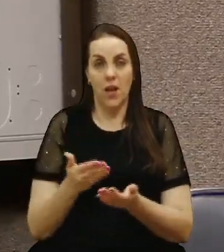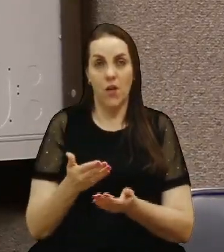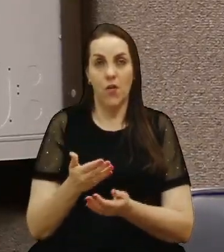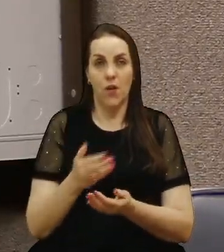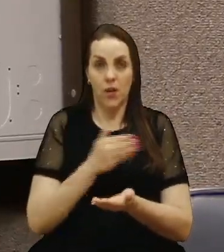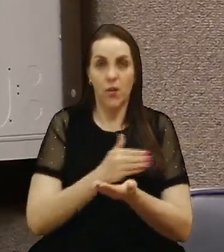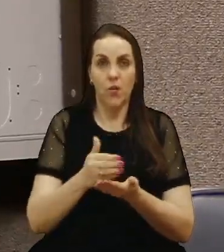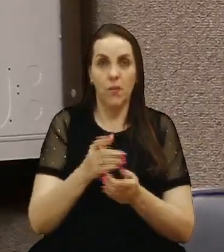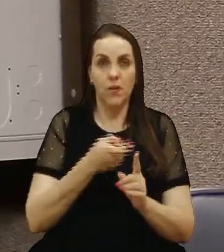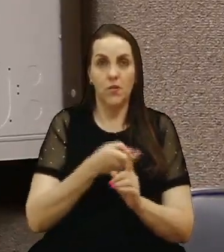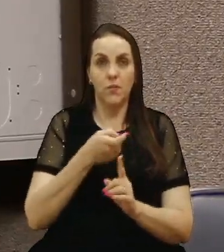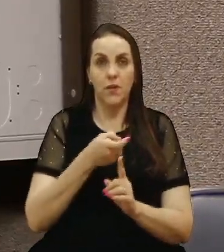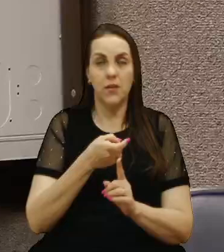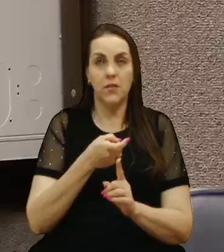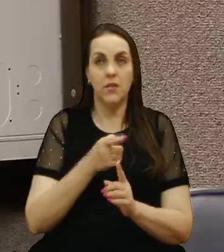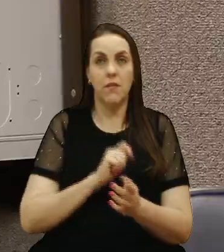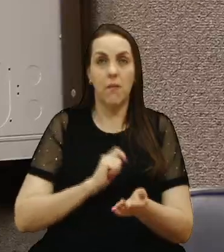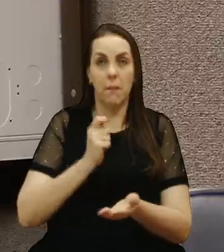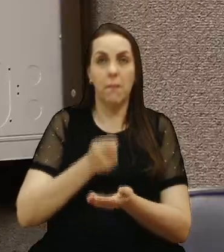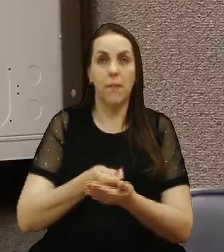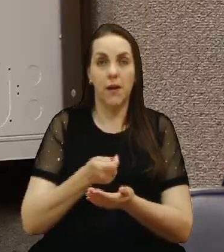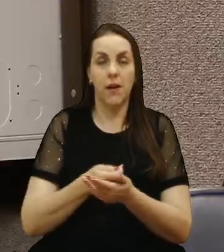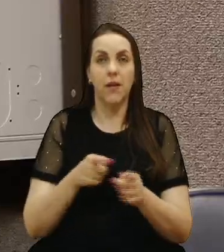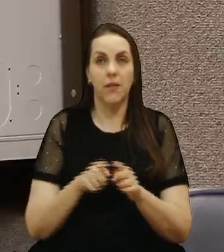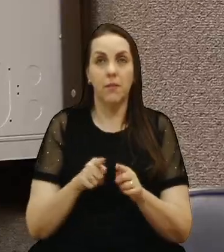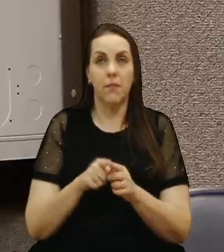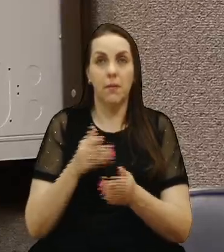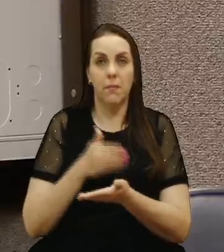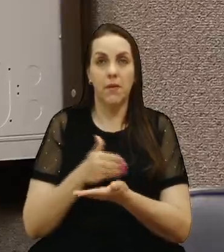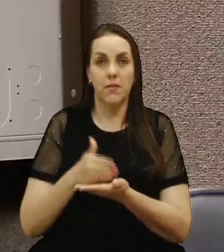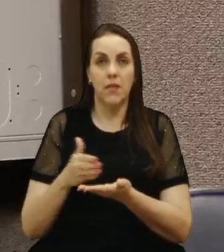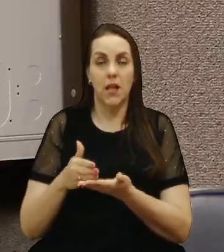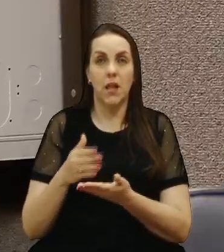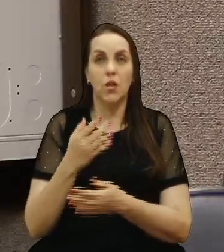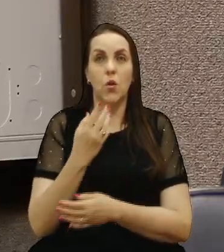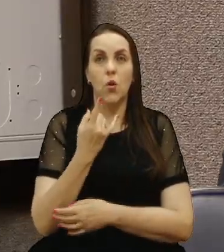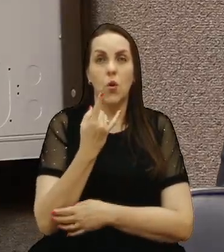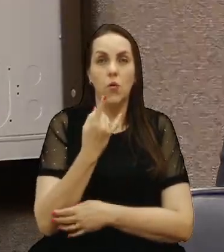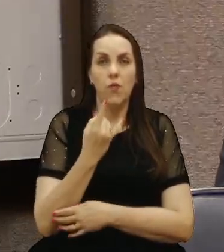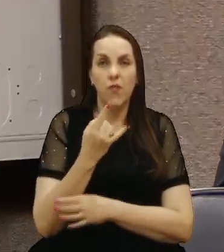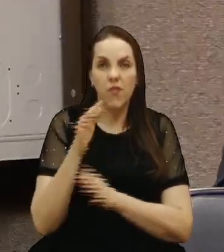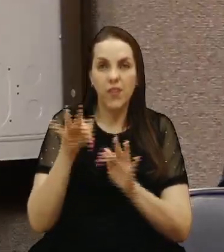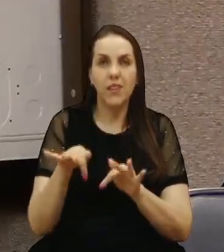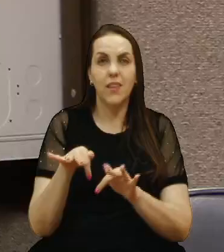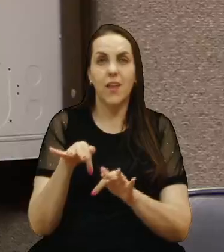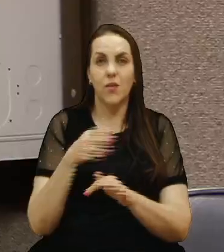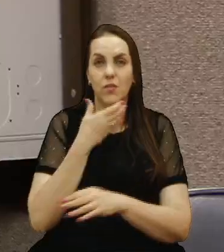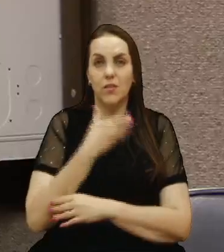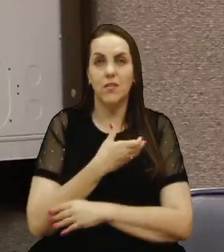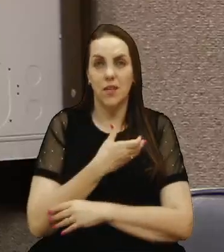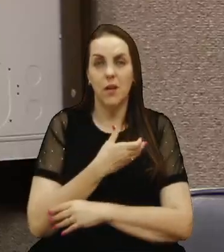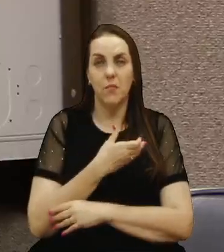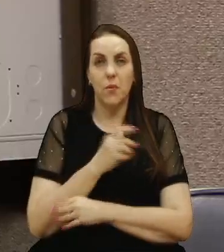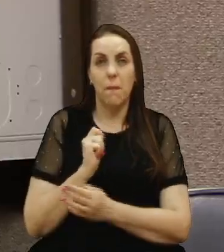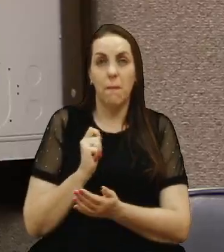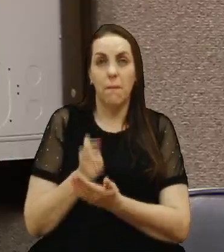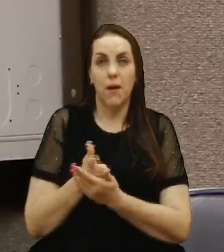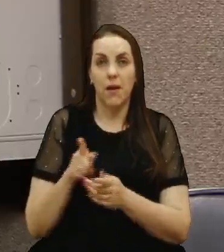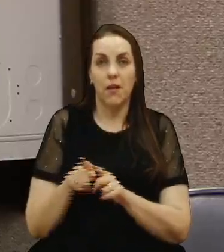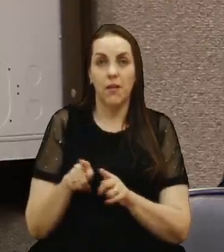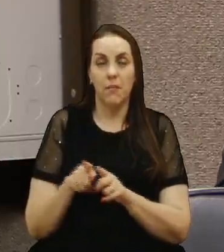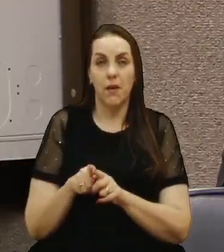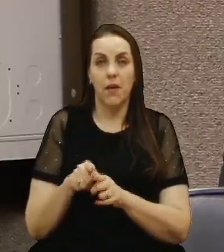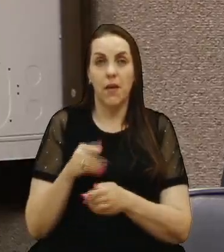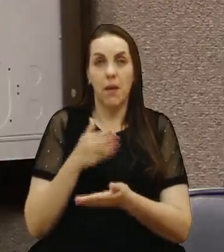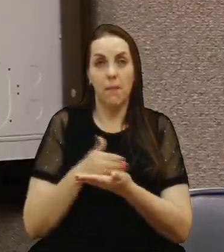do mês, eles estarão pagando a sua parcela e no finalzinho do mês de dezembro, estarão pagando a parcela que seria do